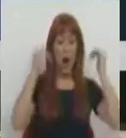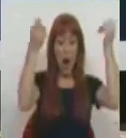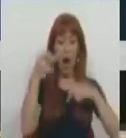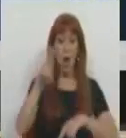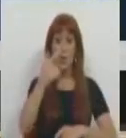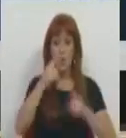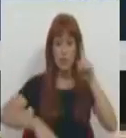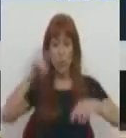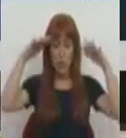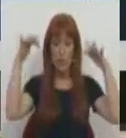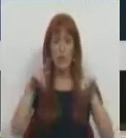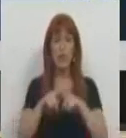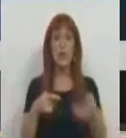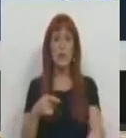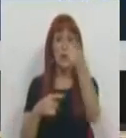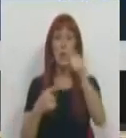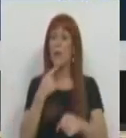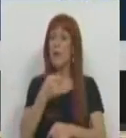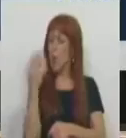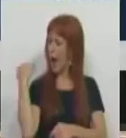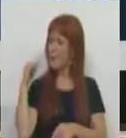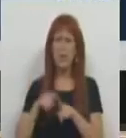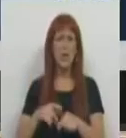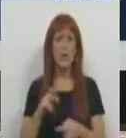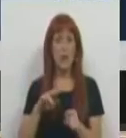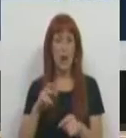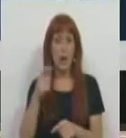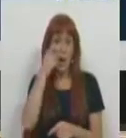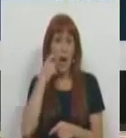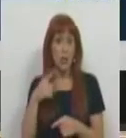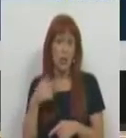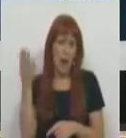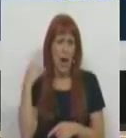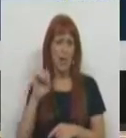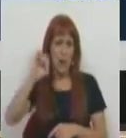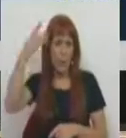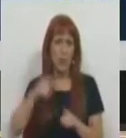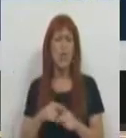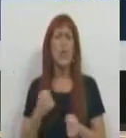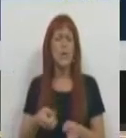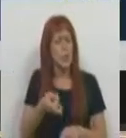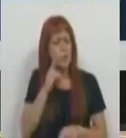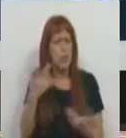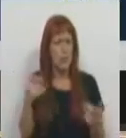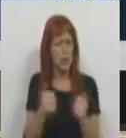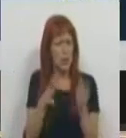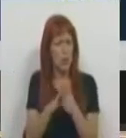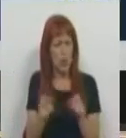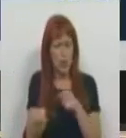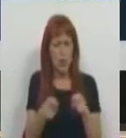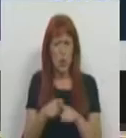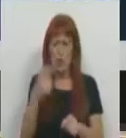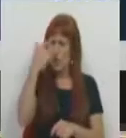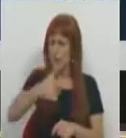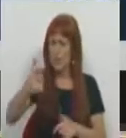para os Refugiados, o Acnur, dirigido até há pouco tempo por António Guterres, já classificou como ilegal e que todas as